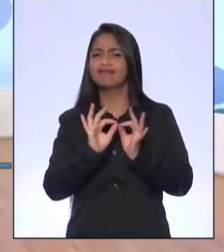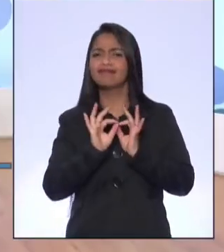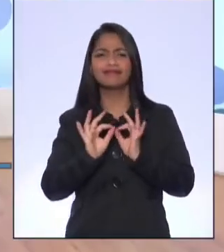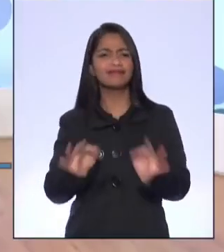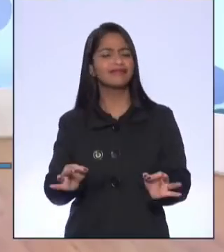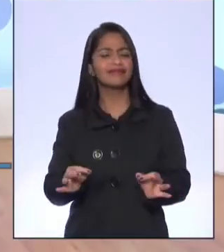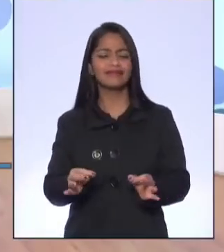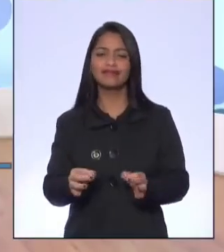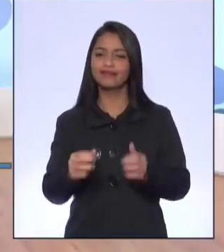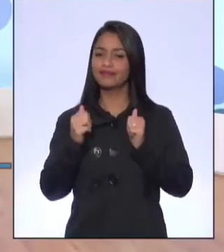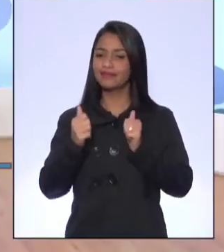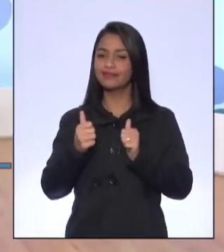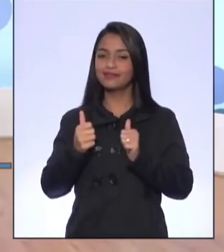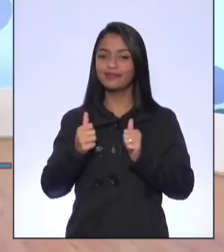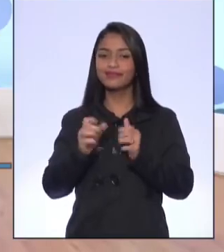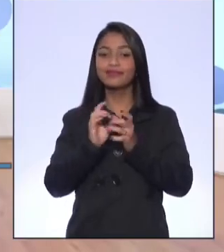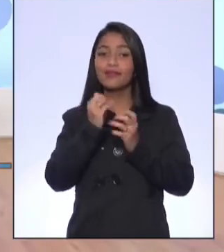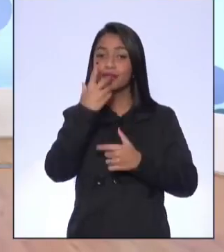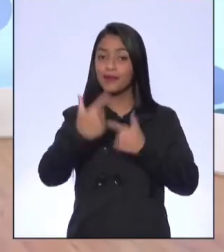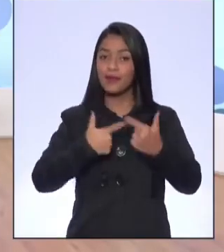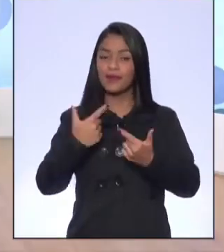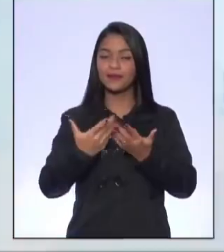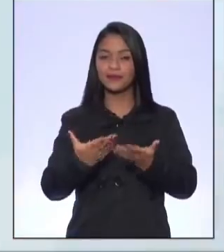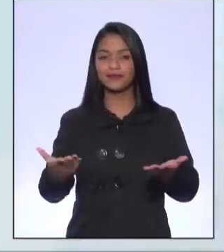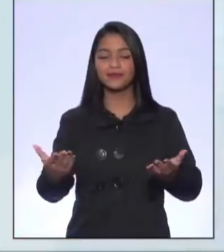simples, né? Então tá bom. Pessoal, bom trabalho.